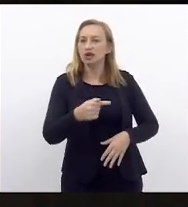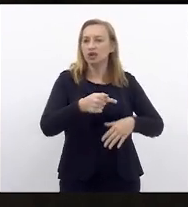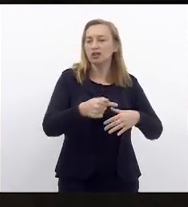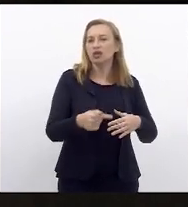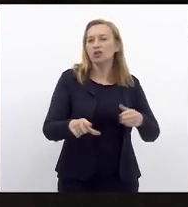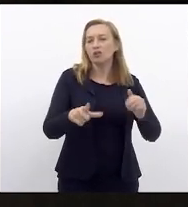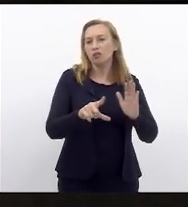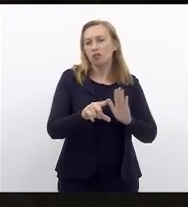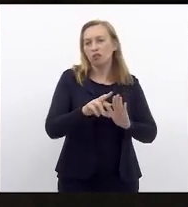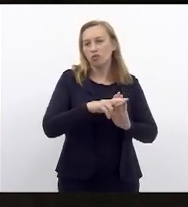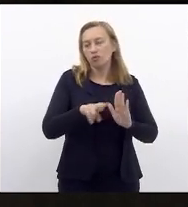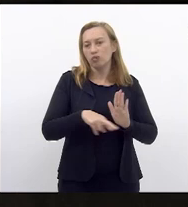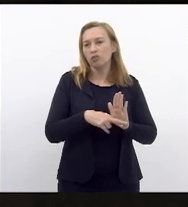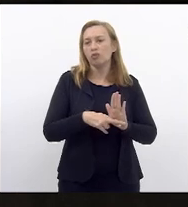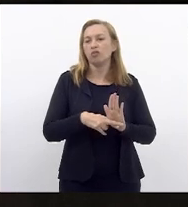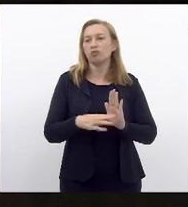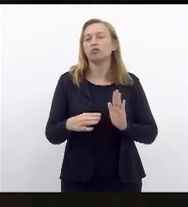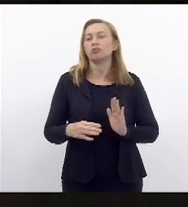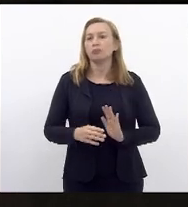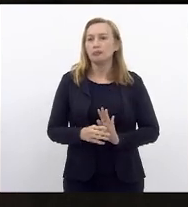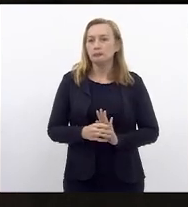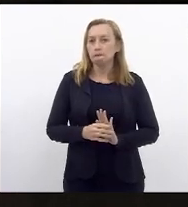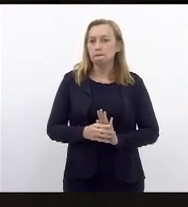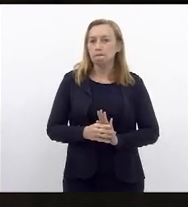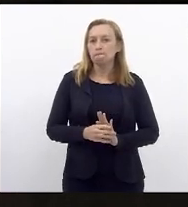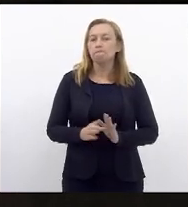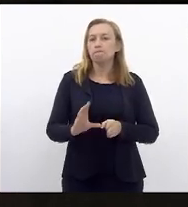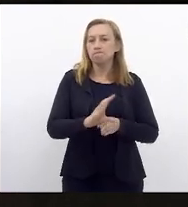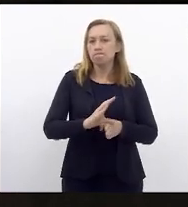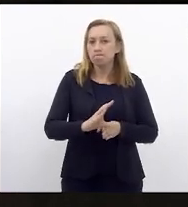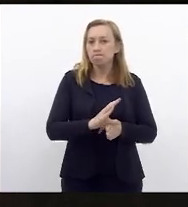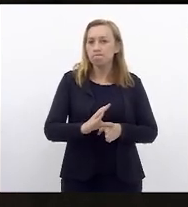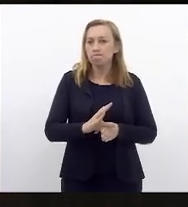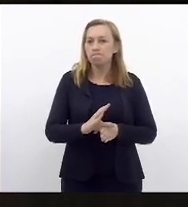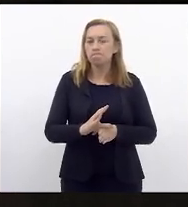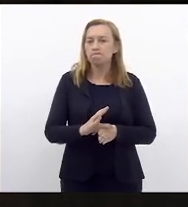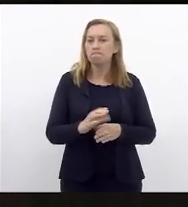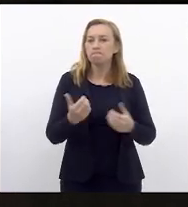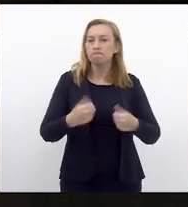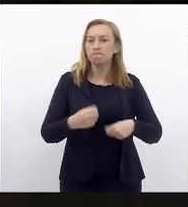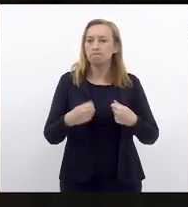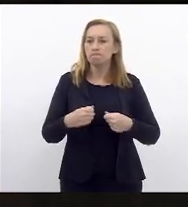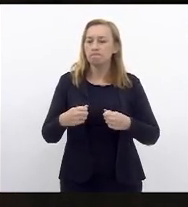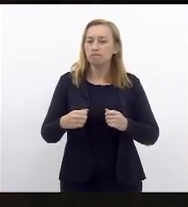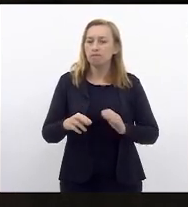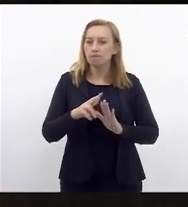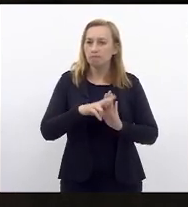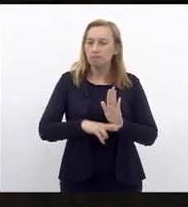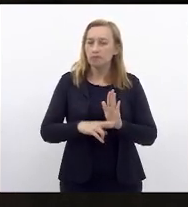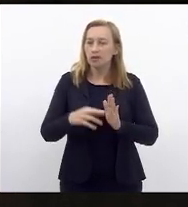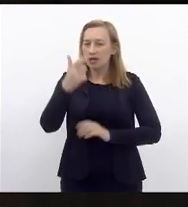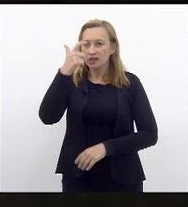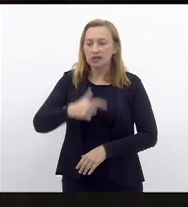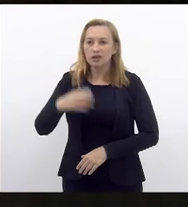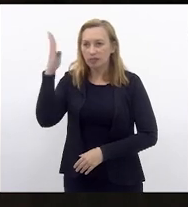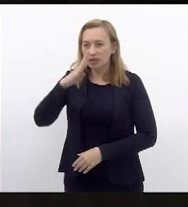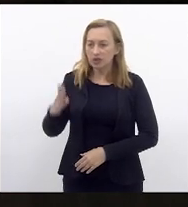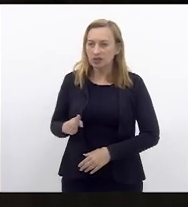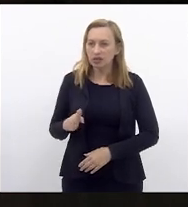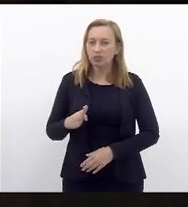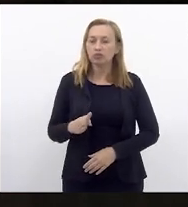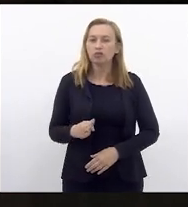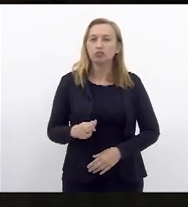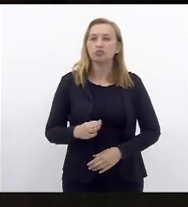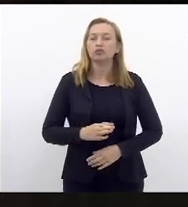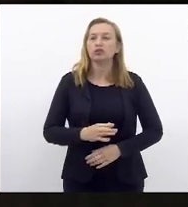4.556/2015, abaixo transcrito. Os conselheiros deverão satisfazer simultaneamente a seguinte condição: ser brasileiro, possuir ilibada